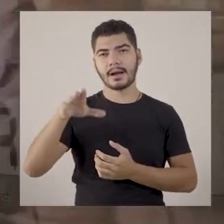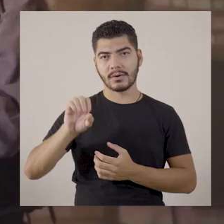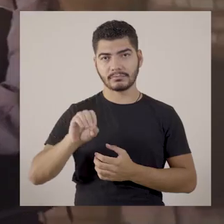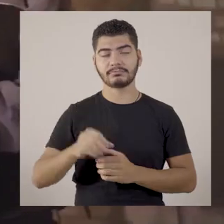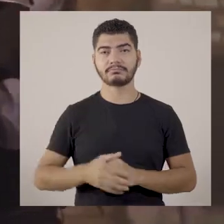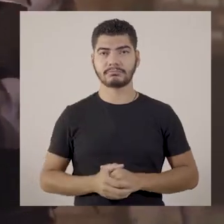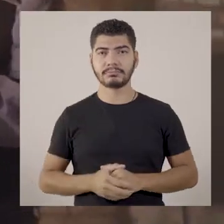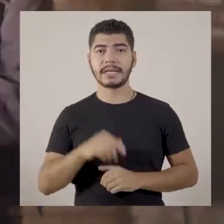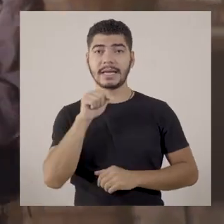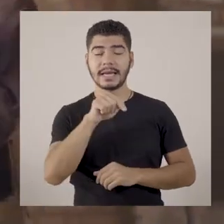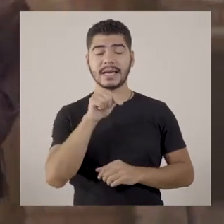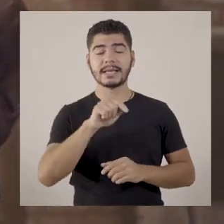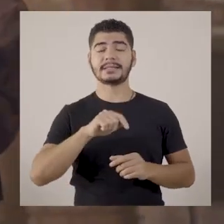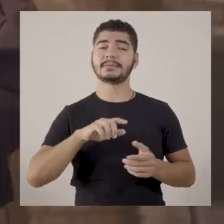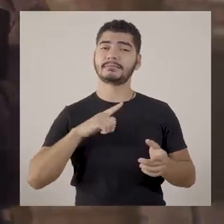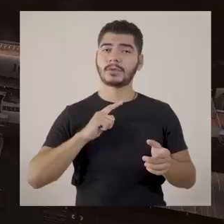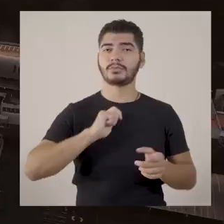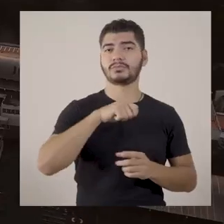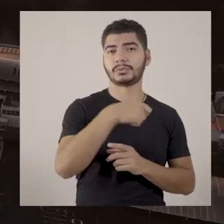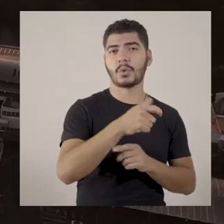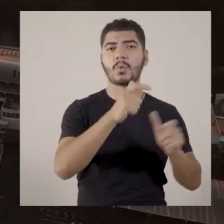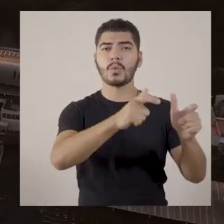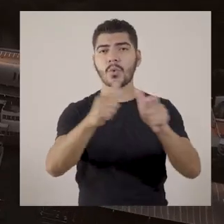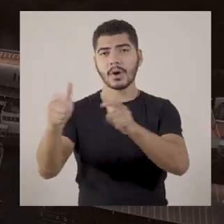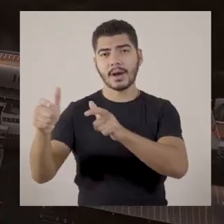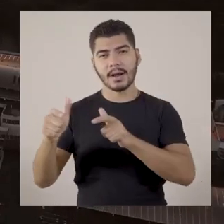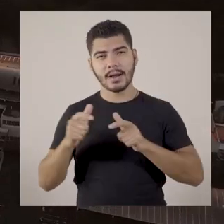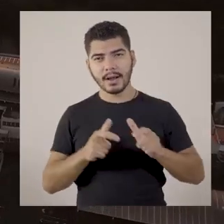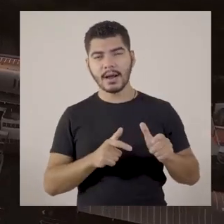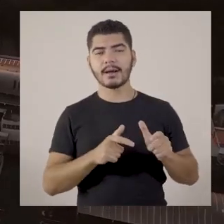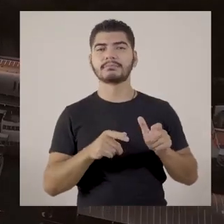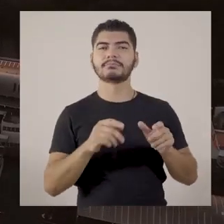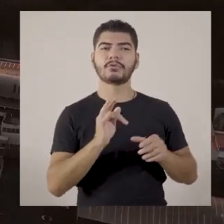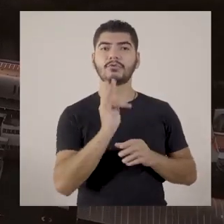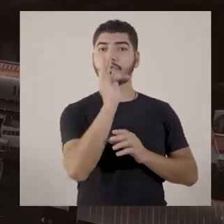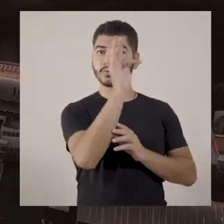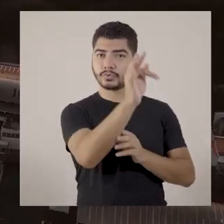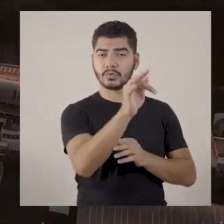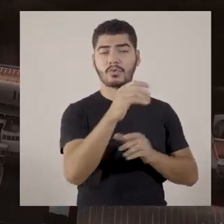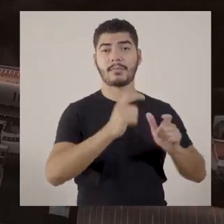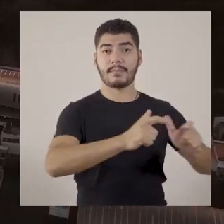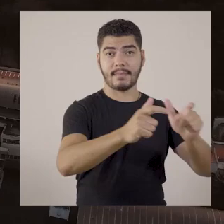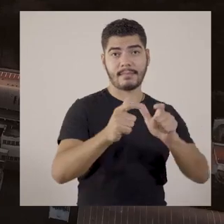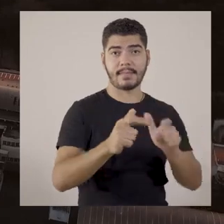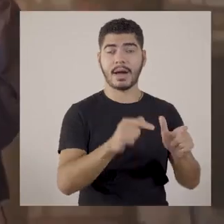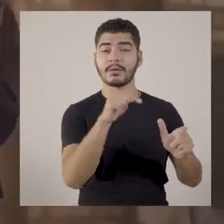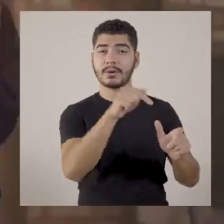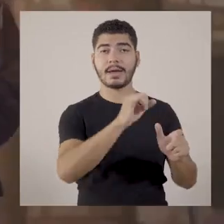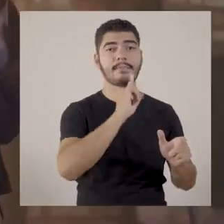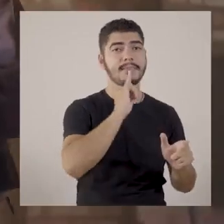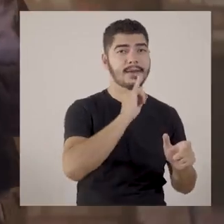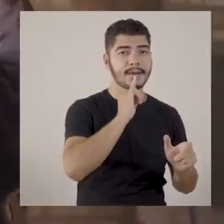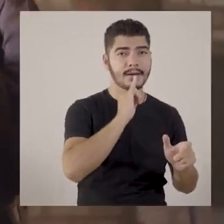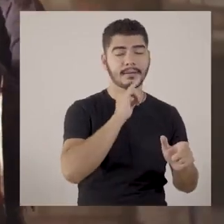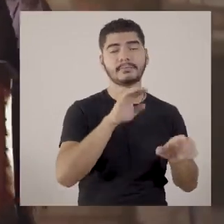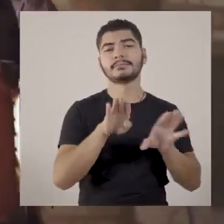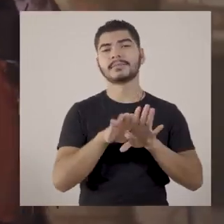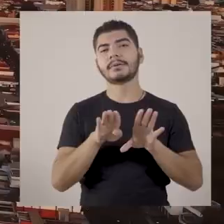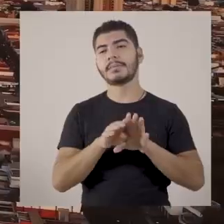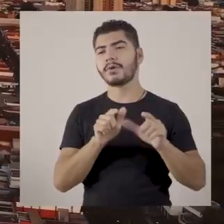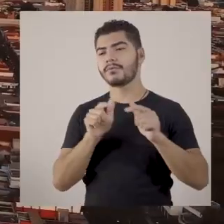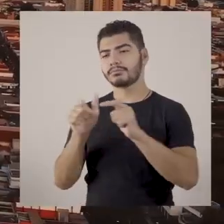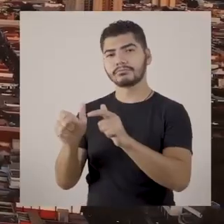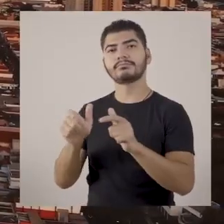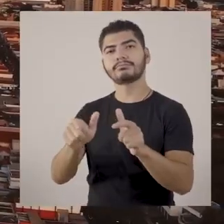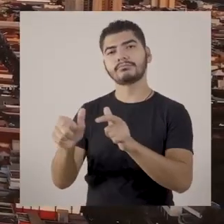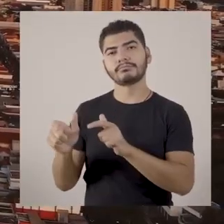O Barracão também nomeou os bairros ao redor. O Barracão de Cima, que um dia será o Ipiranga, e o Barracão de Baixo, futuro